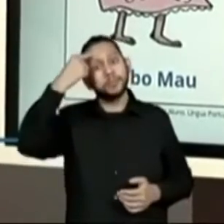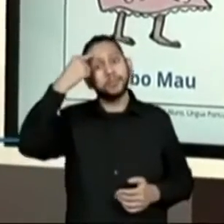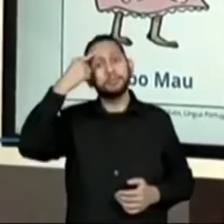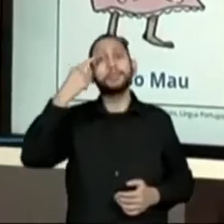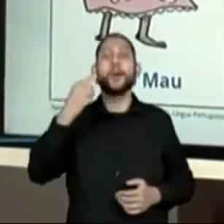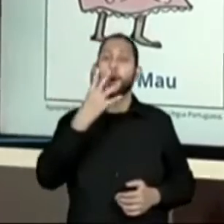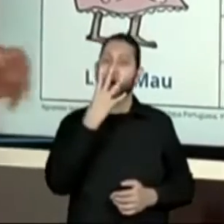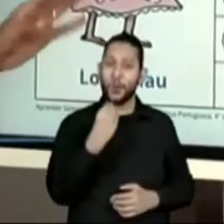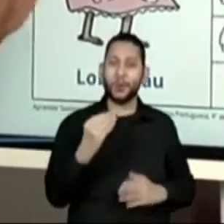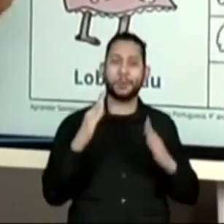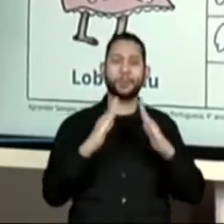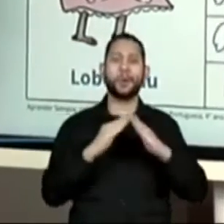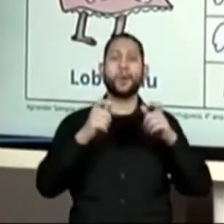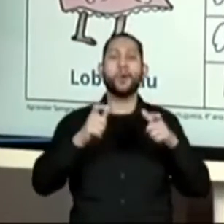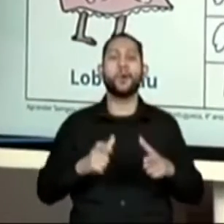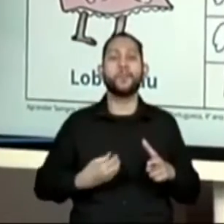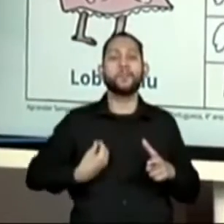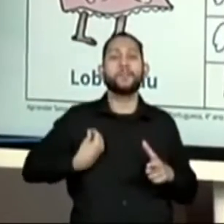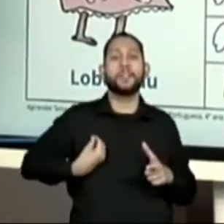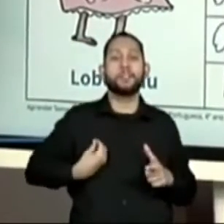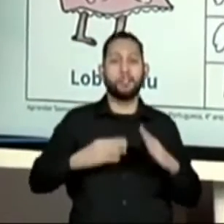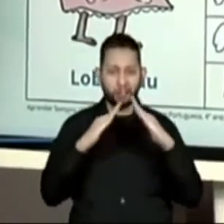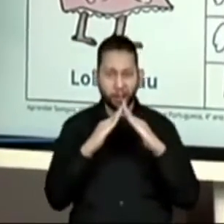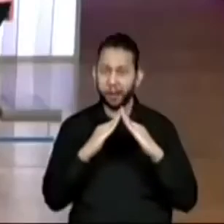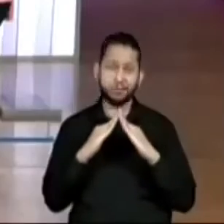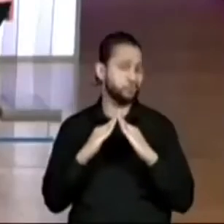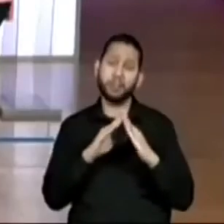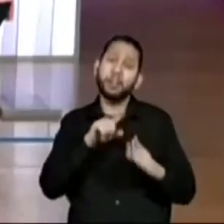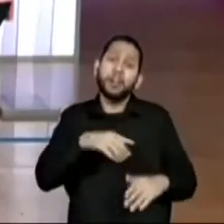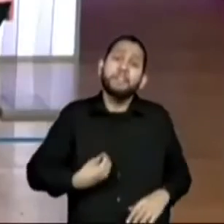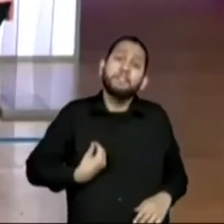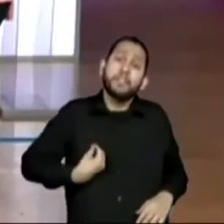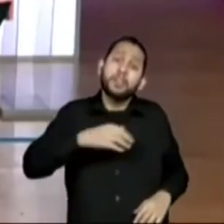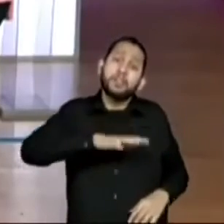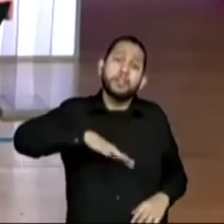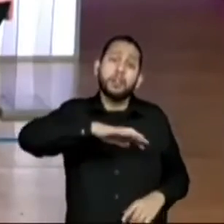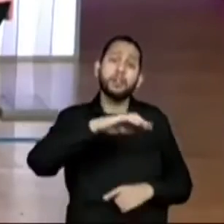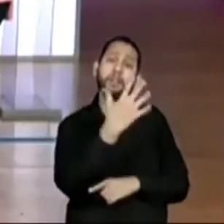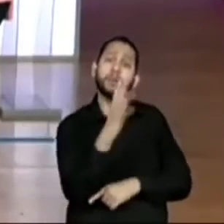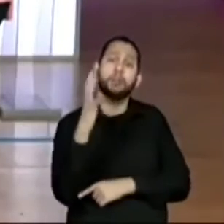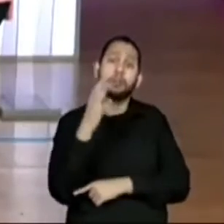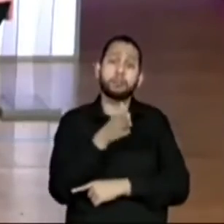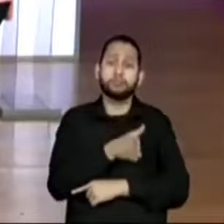né? Agora nós vamos para o próximo, então.